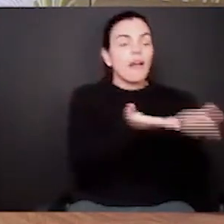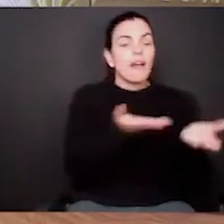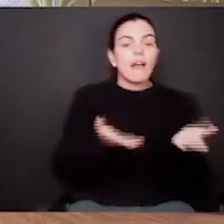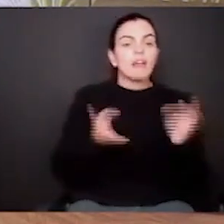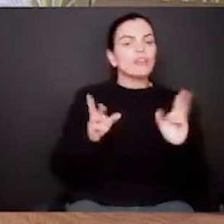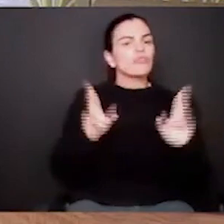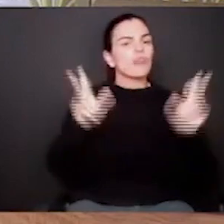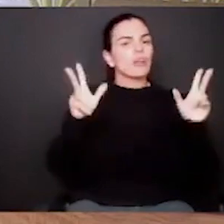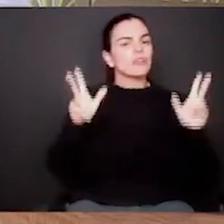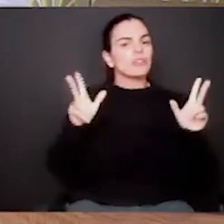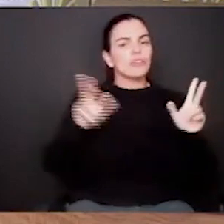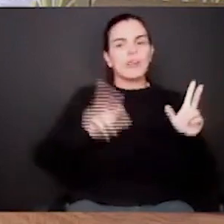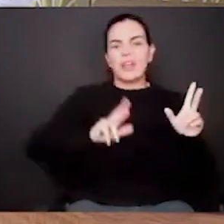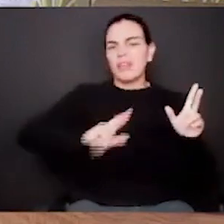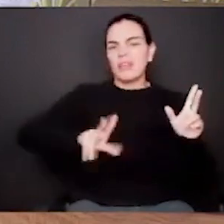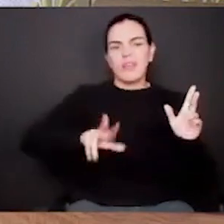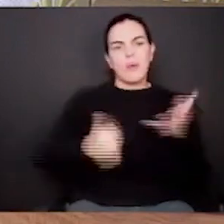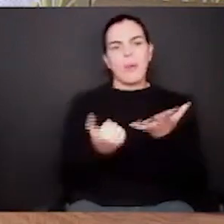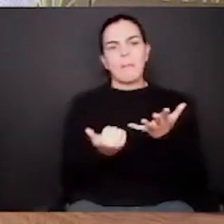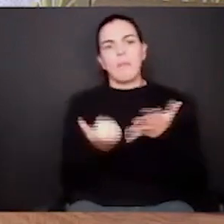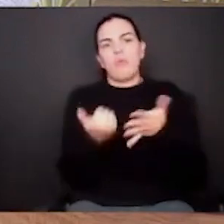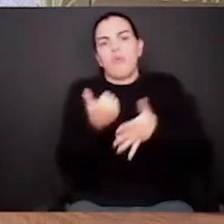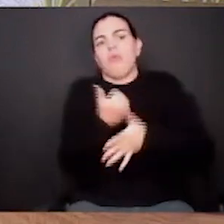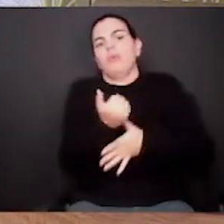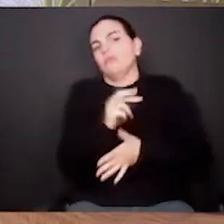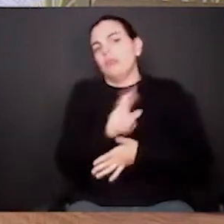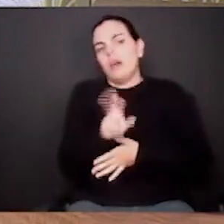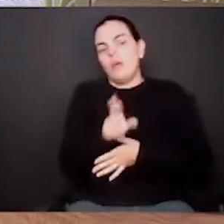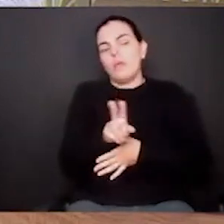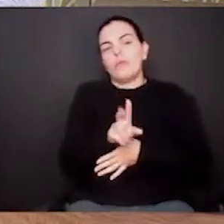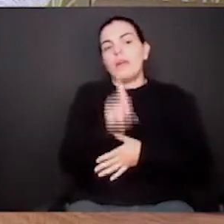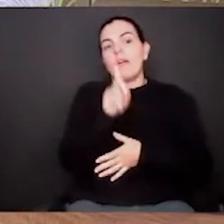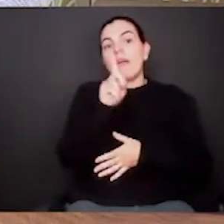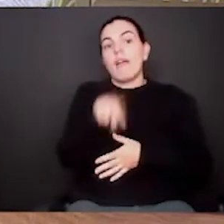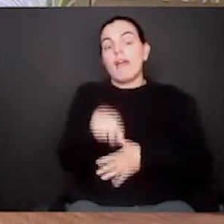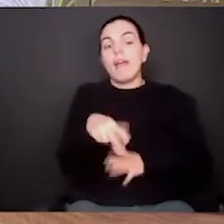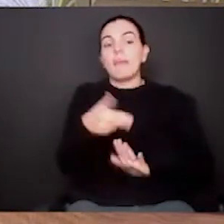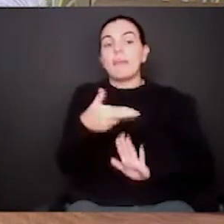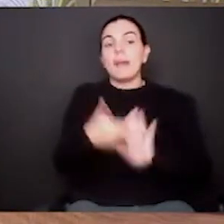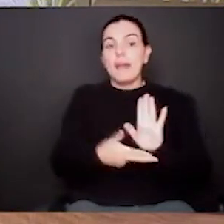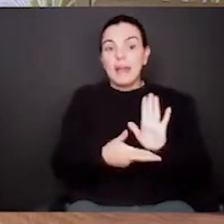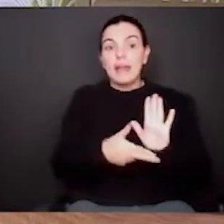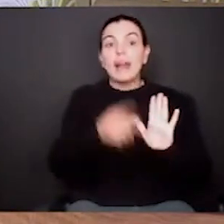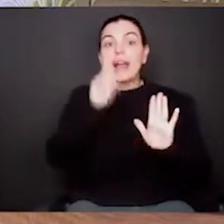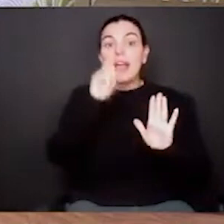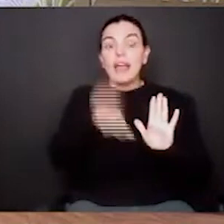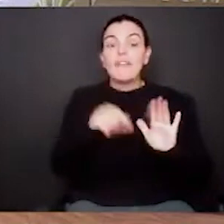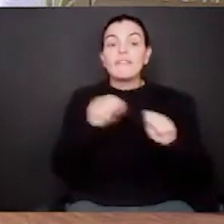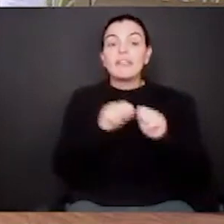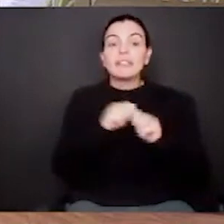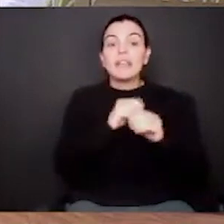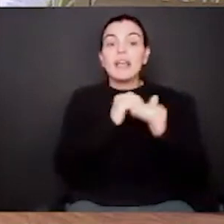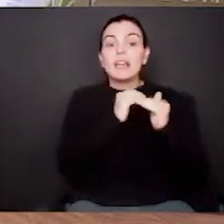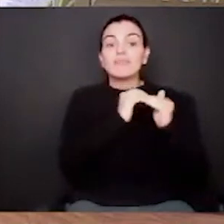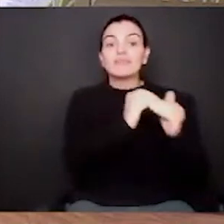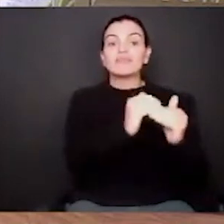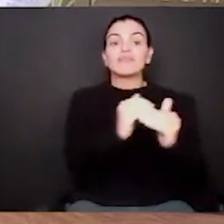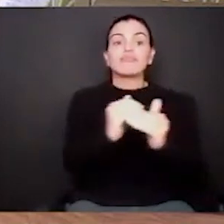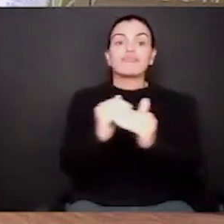Trata-se de uma prerrogativa para se dar efetividade à equidade, a chamada igualdade